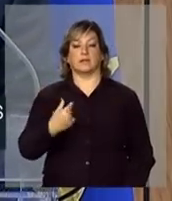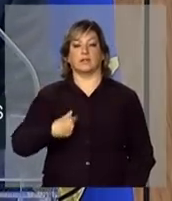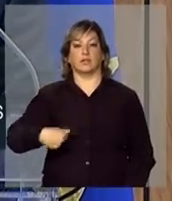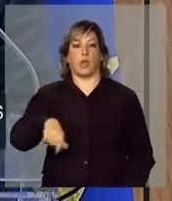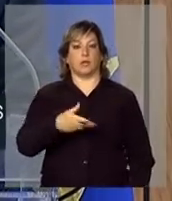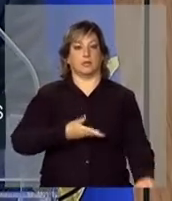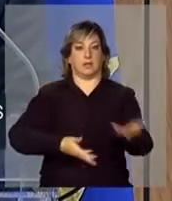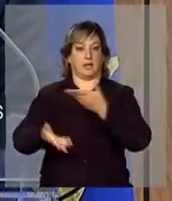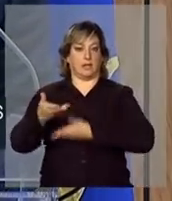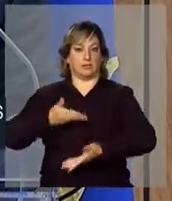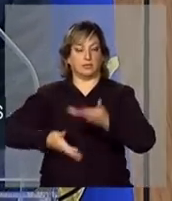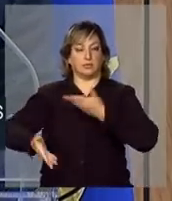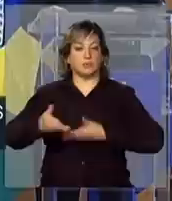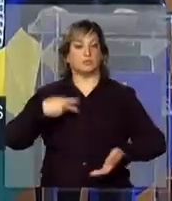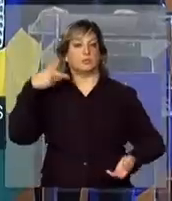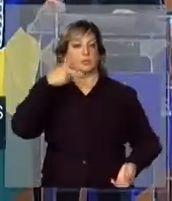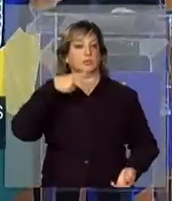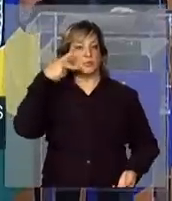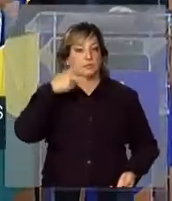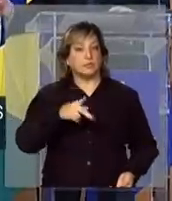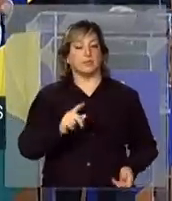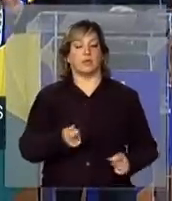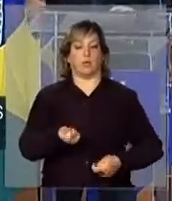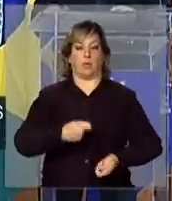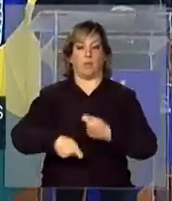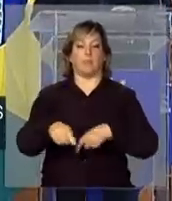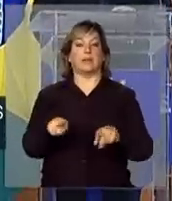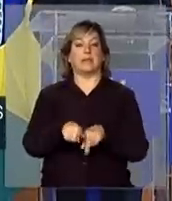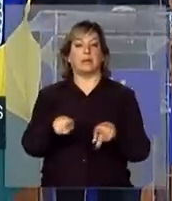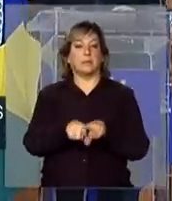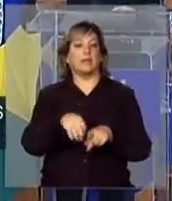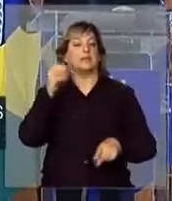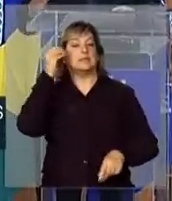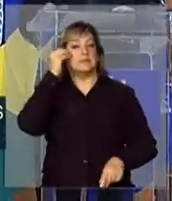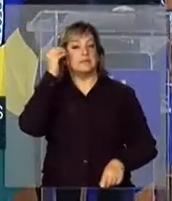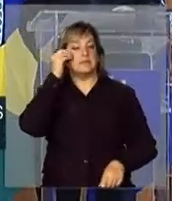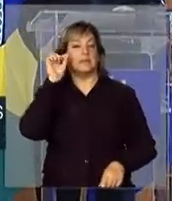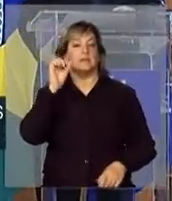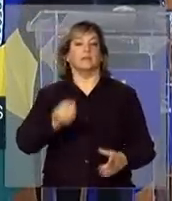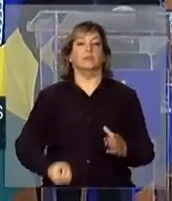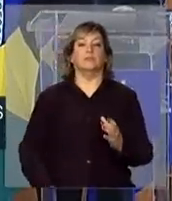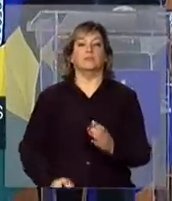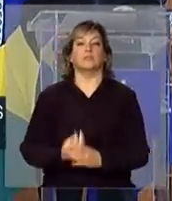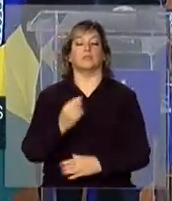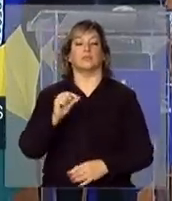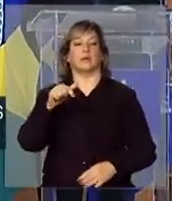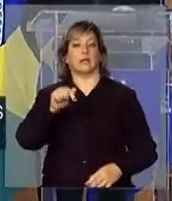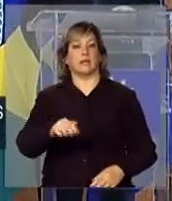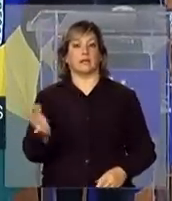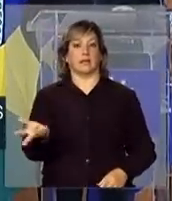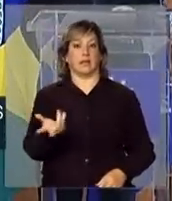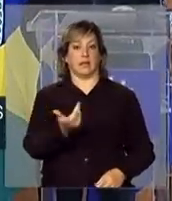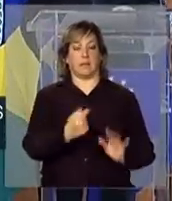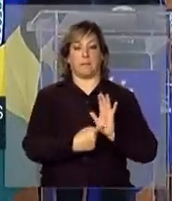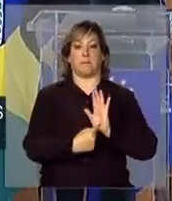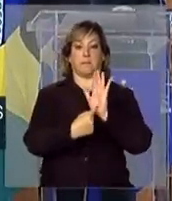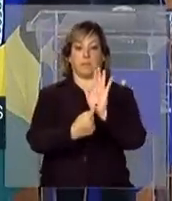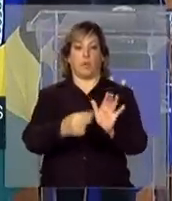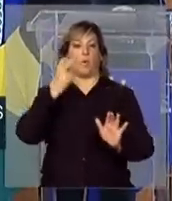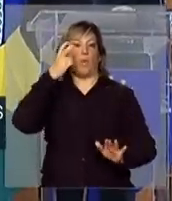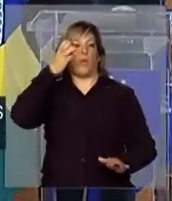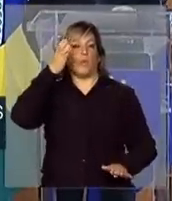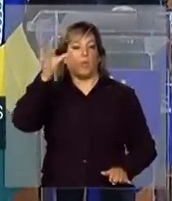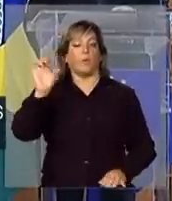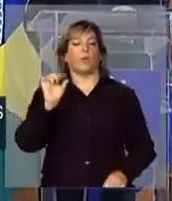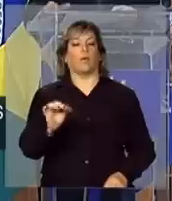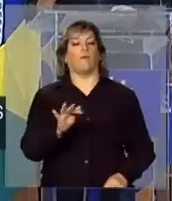nossas relações políticas e económicas e também assistimos ao lançamento dessa grande manifestação cultural